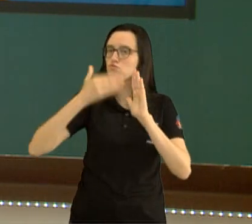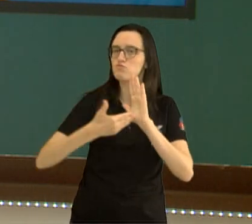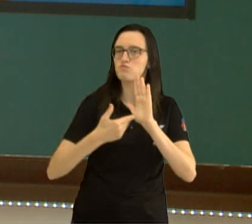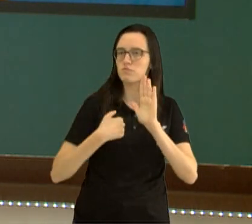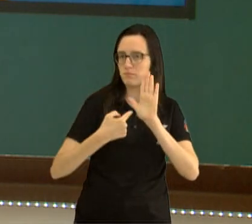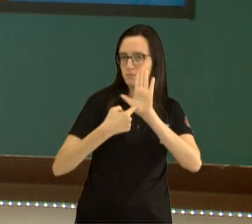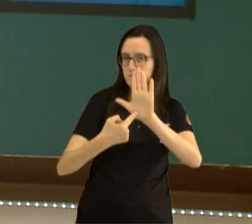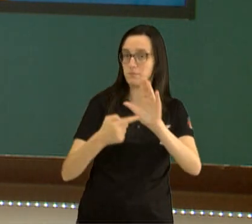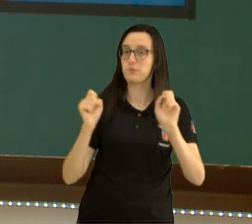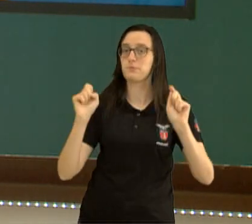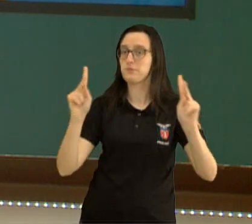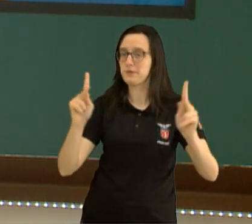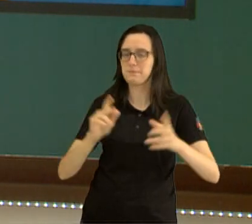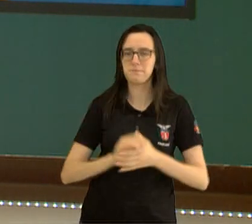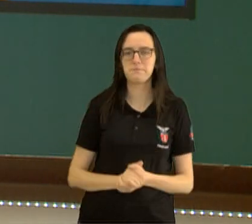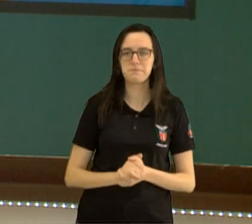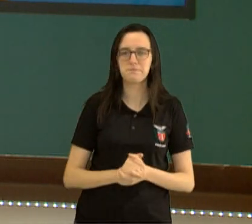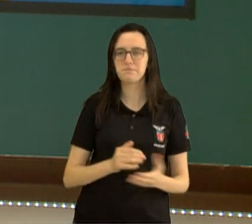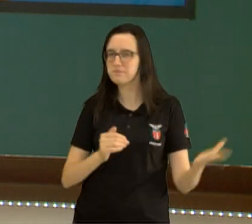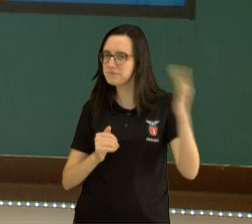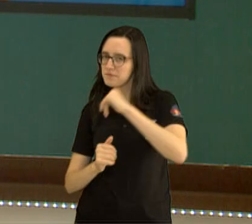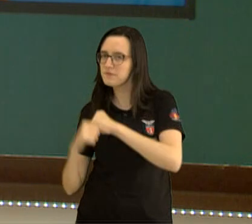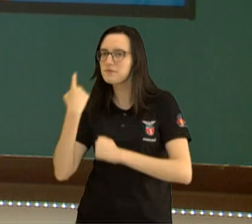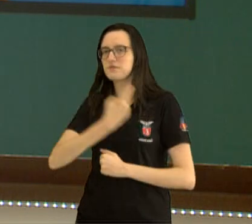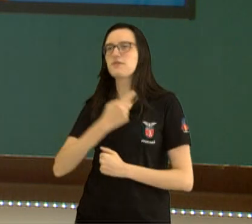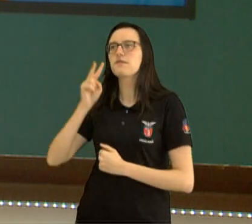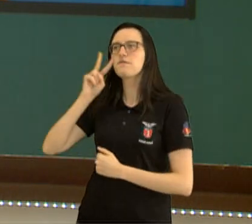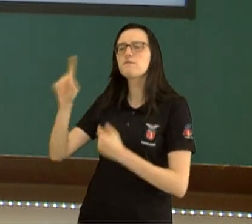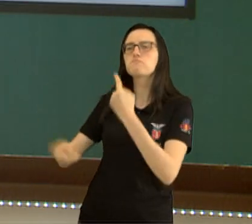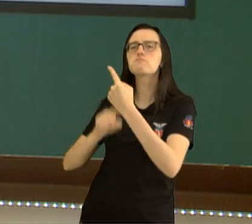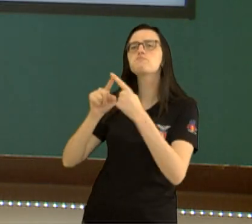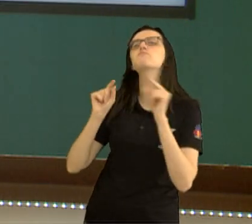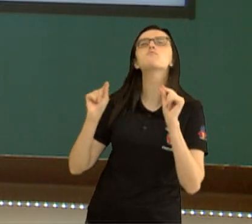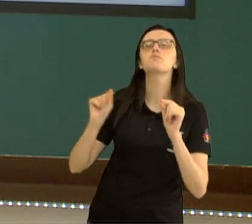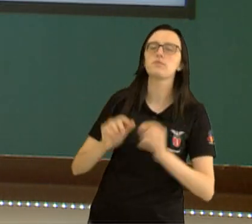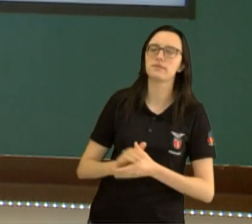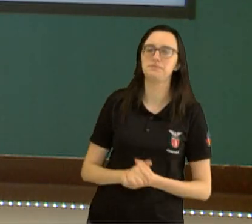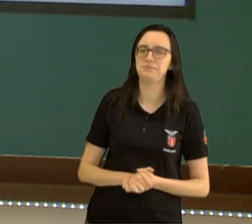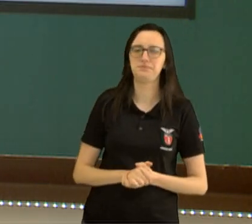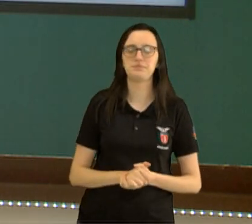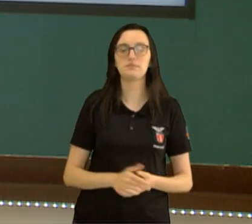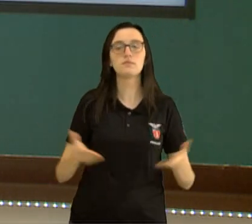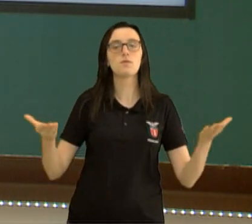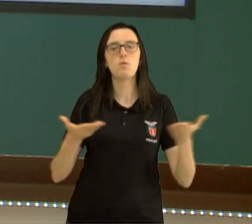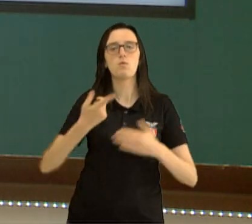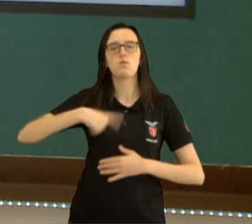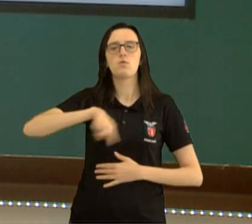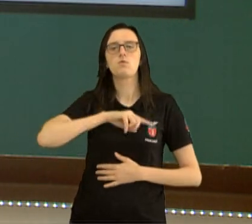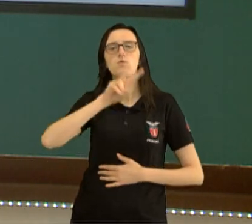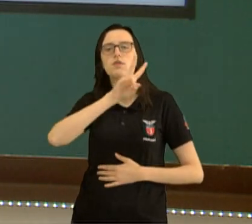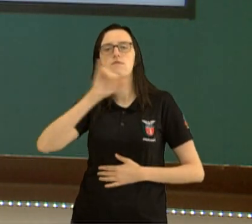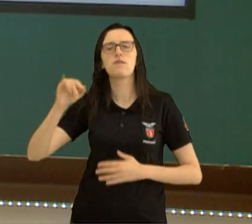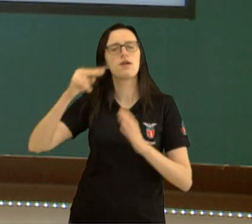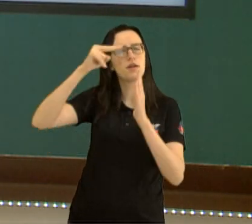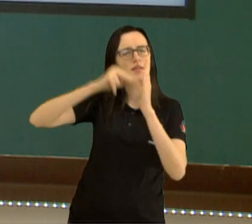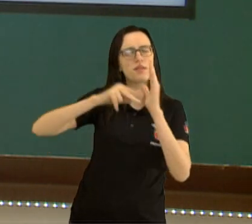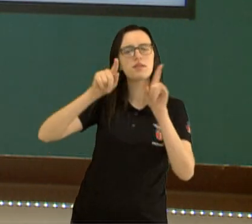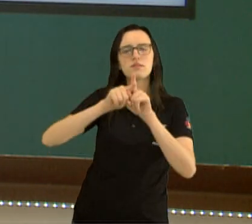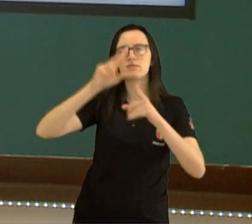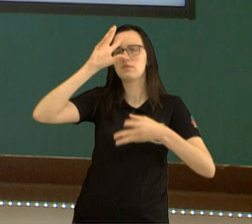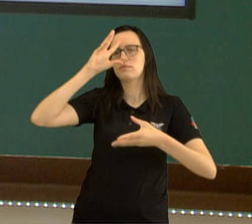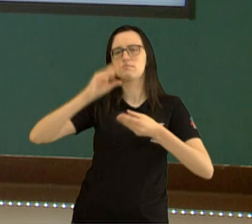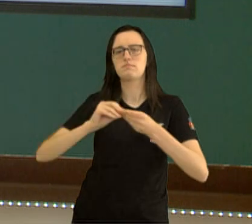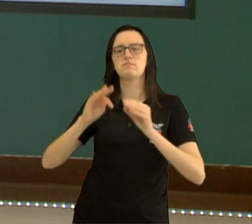aula de hoje, tá ok? Bora dar uma olhada então nos nossos objetivos? Hoje nós iremos fazer leitura e interpretação